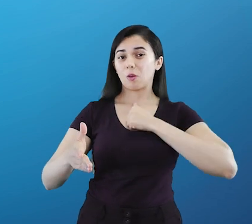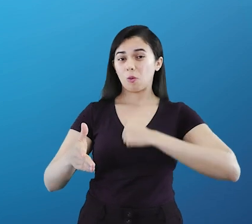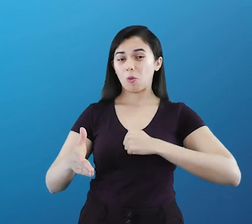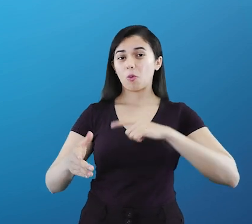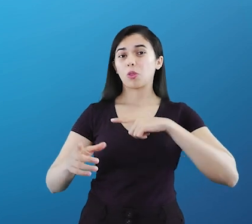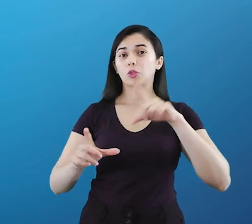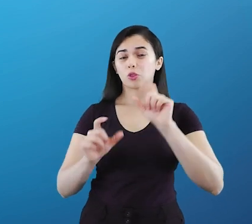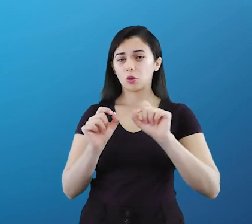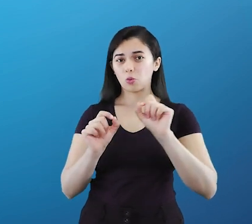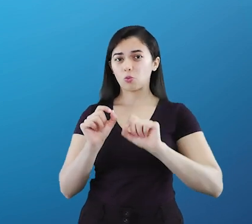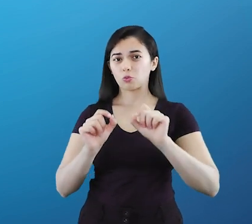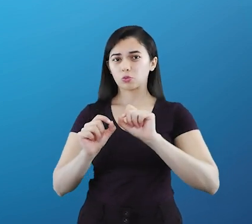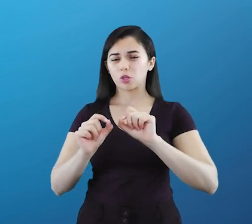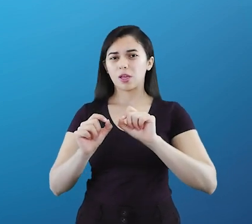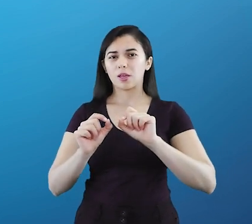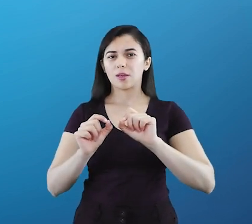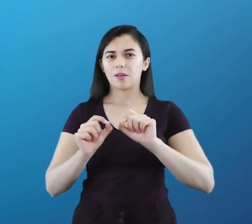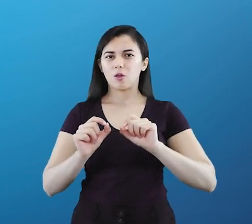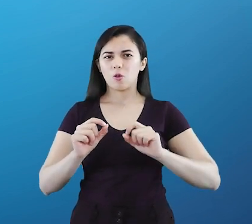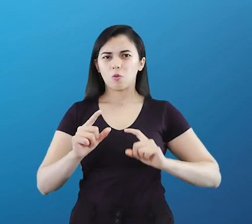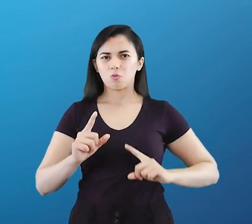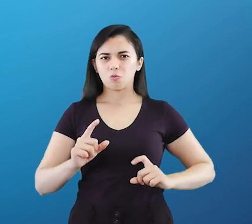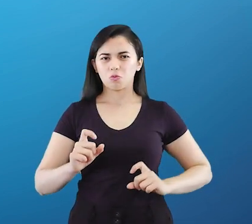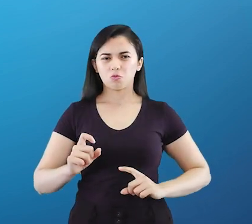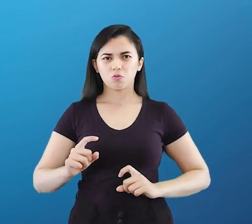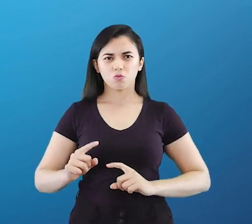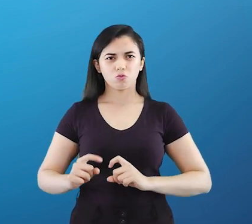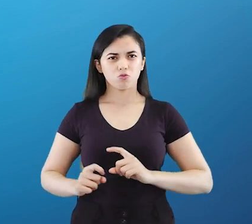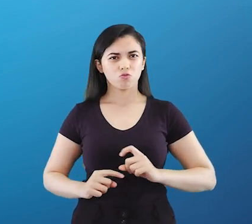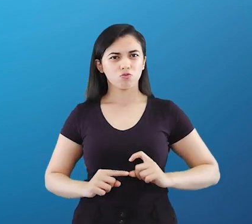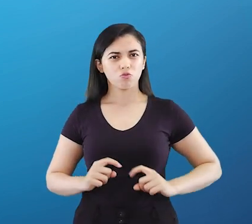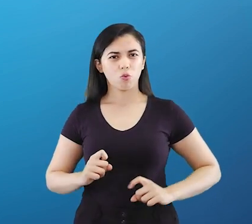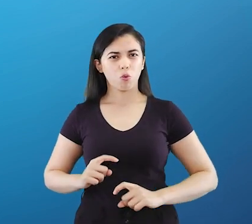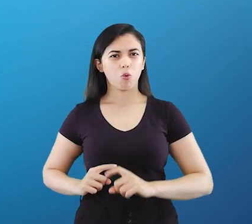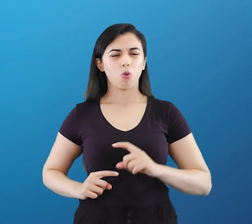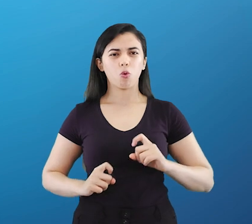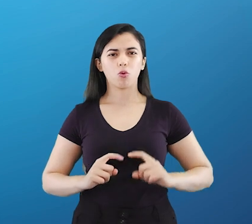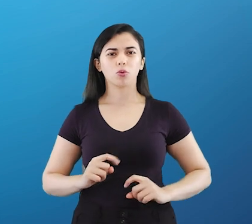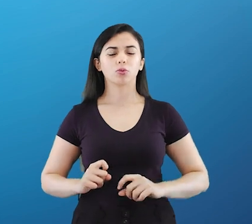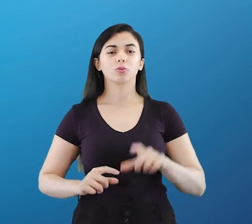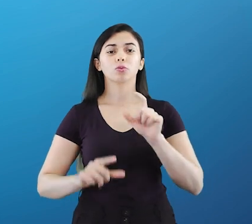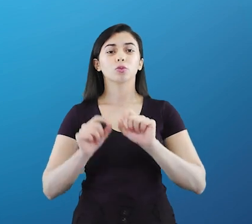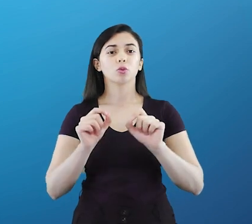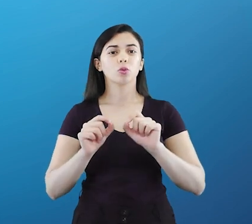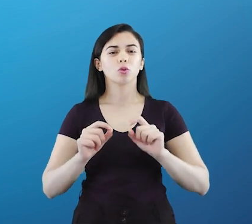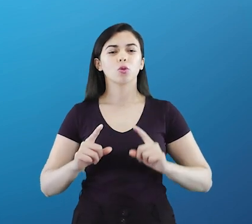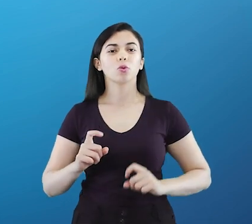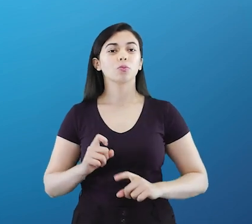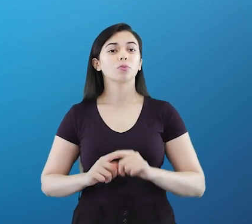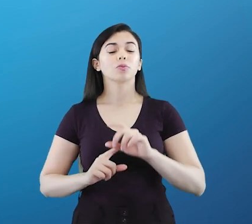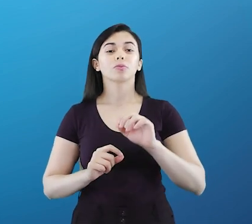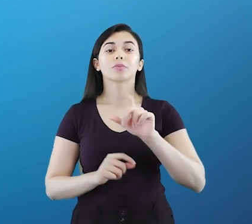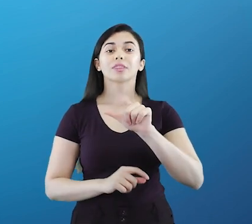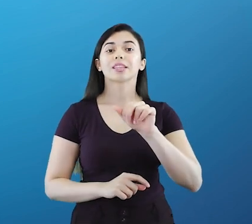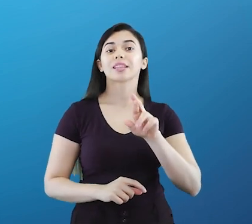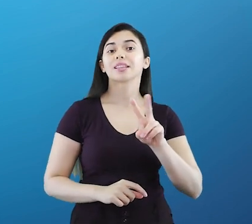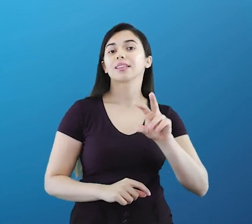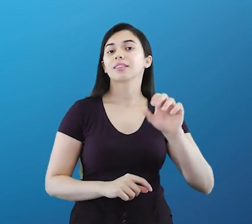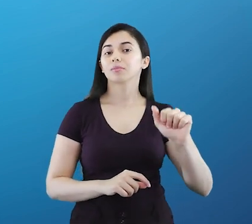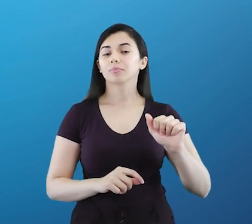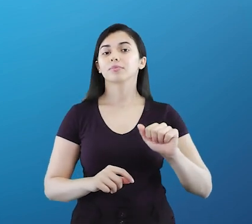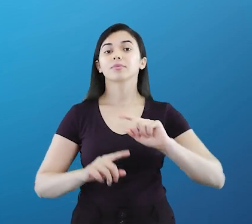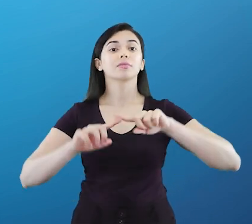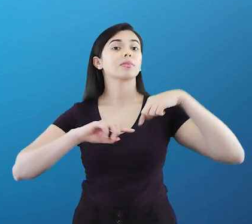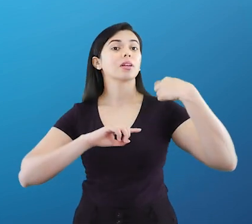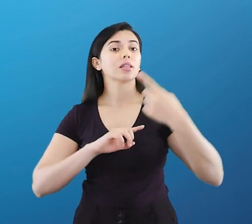homem tem ovos desse parasita. Esse parasita se desenvolve numa larva ciliada chamada de miracídio, que